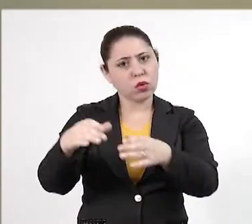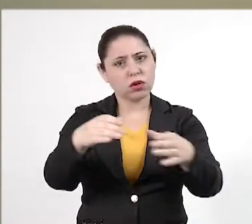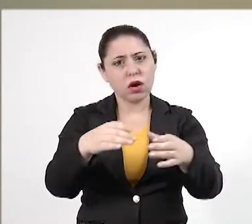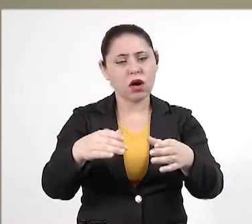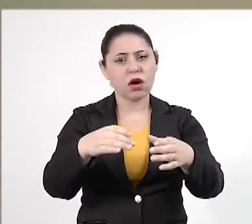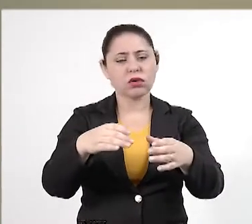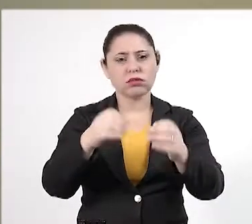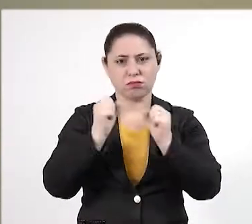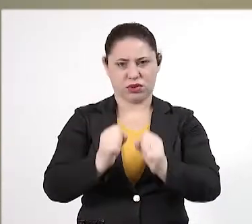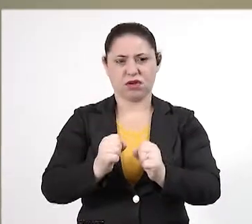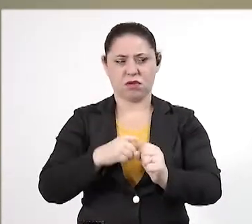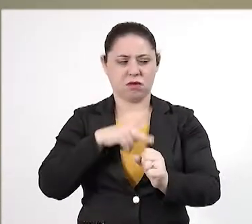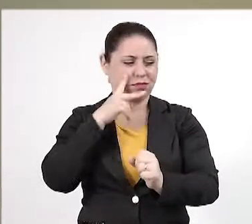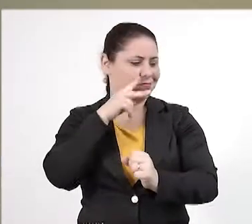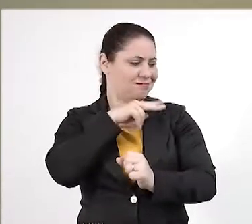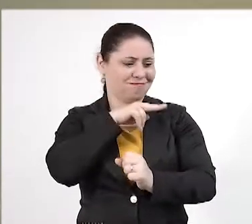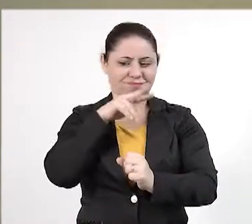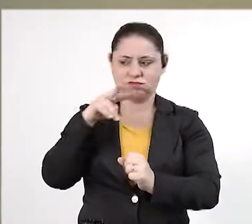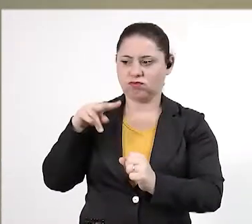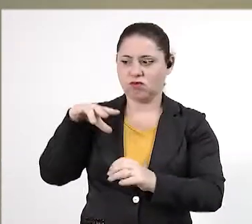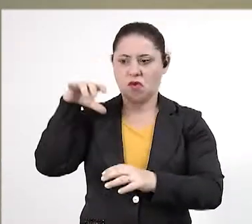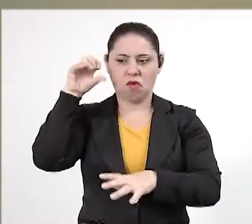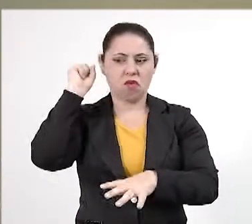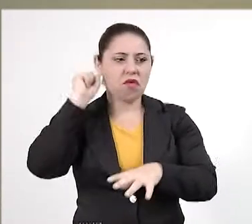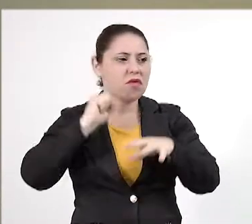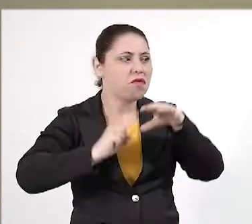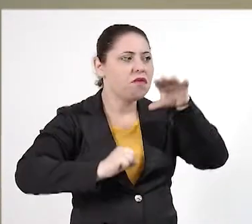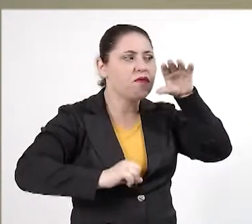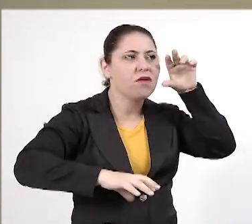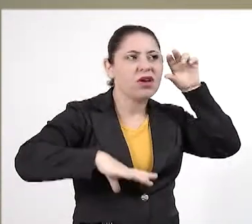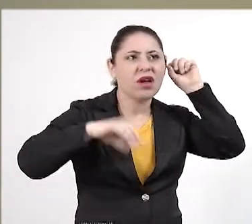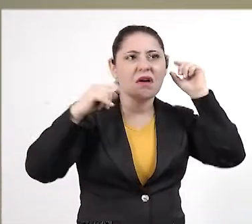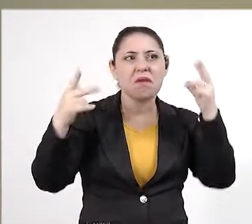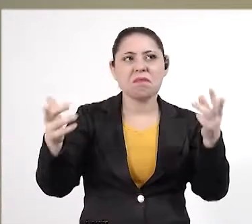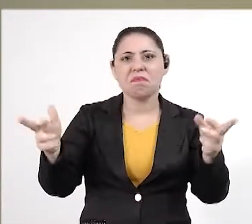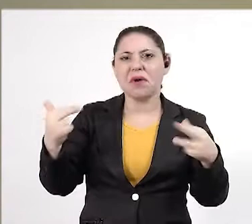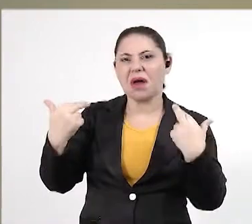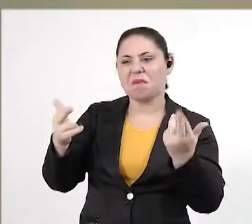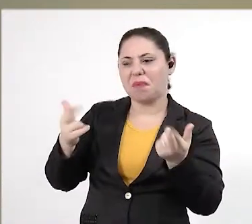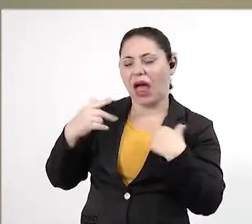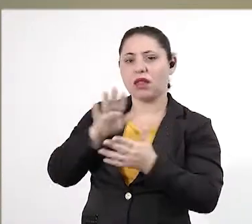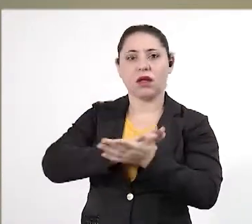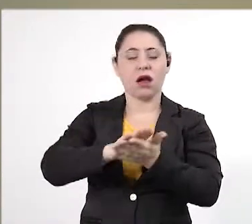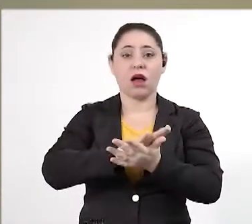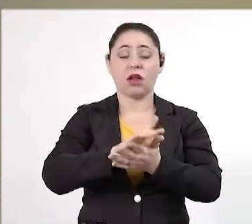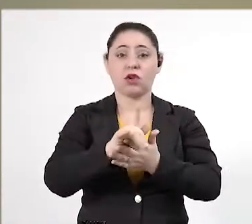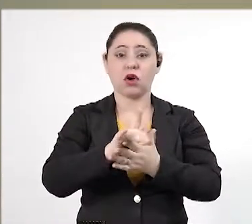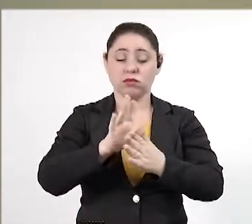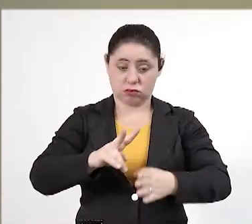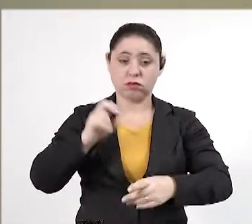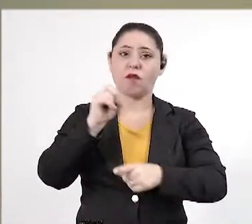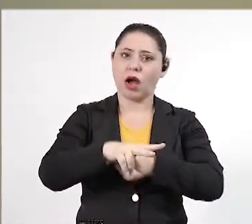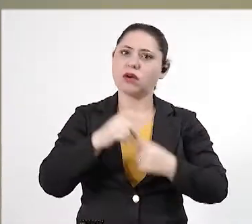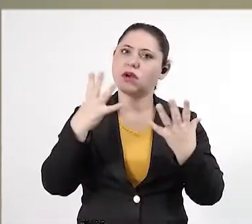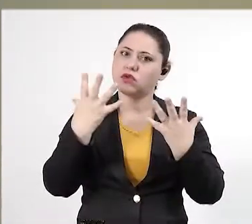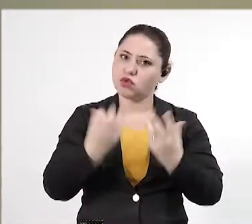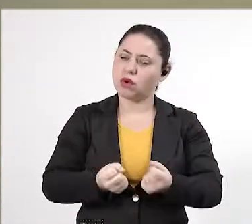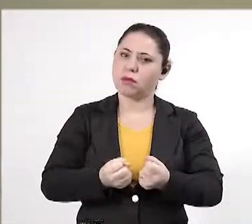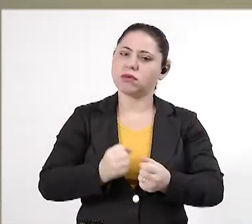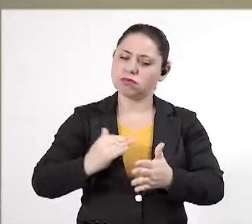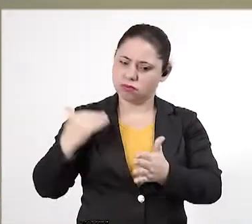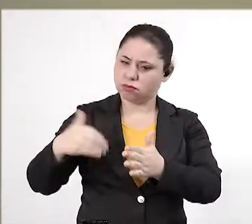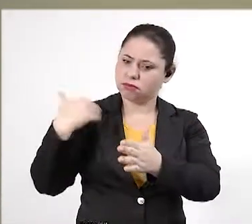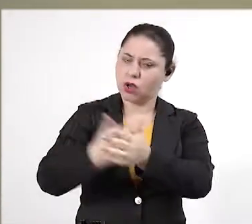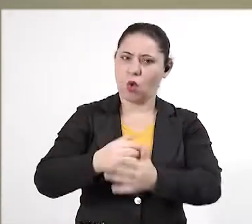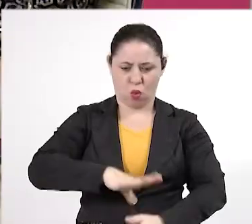posições. Não fiquem olhando para o lado, escutando uma ou outra crítica. Assuma a sua posição